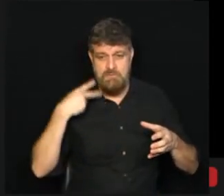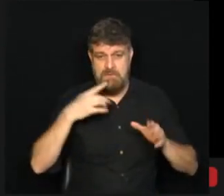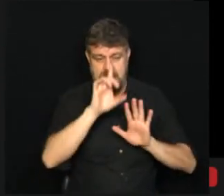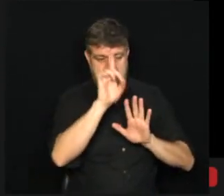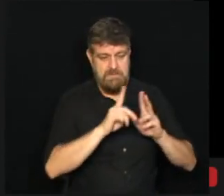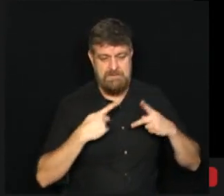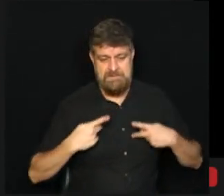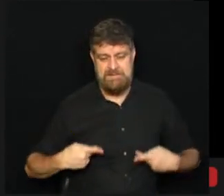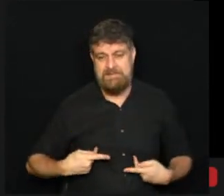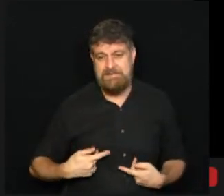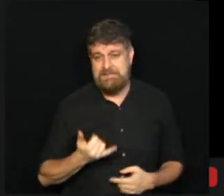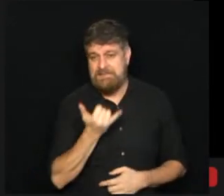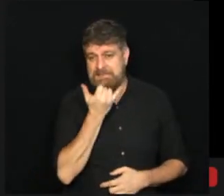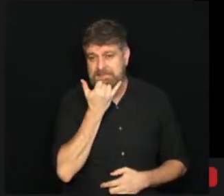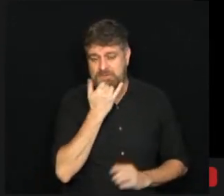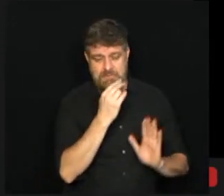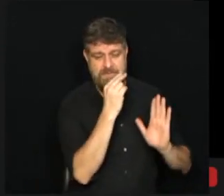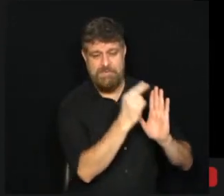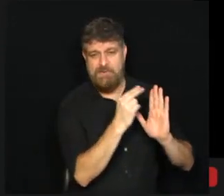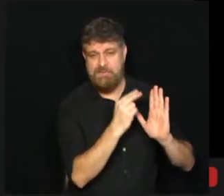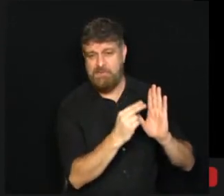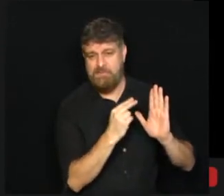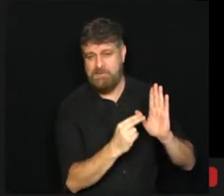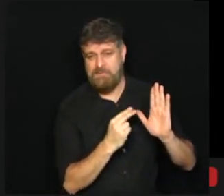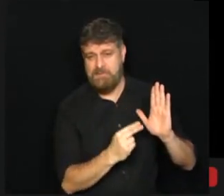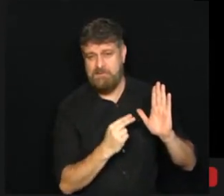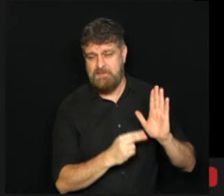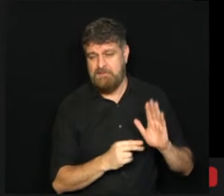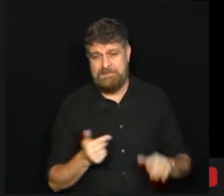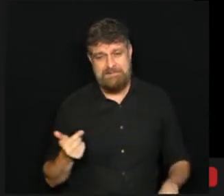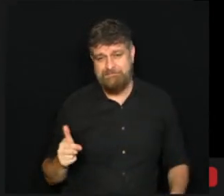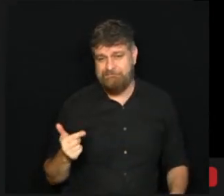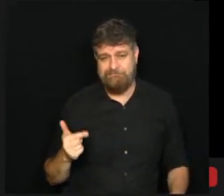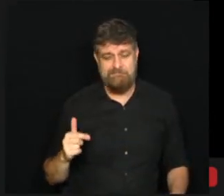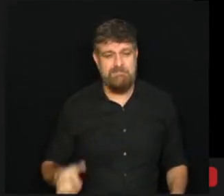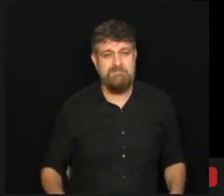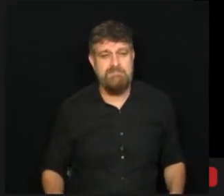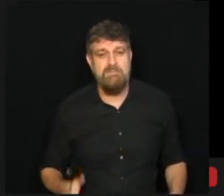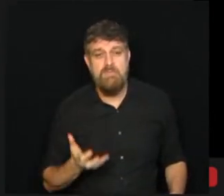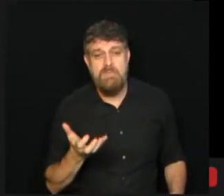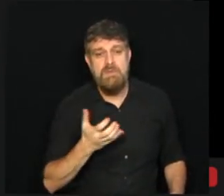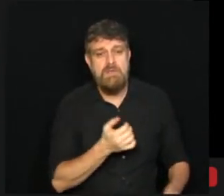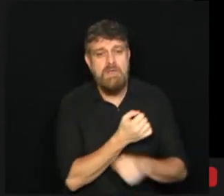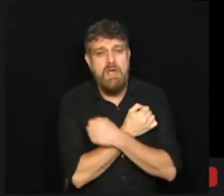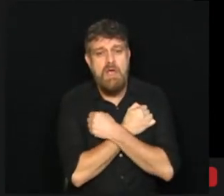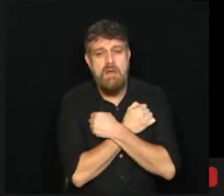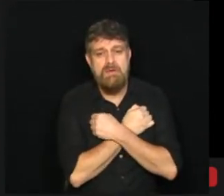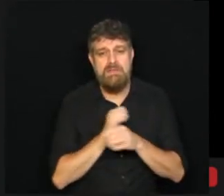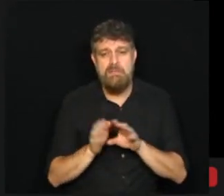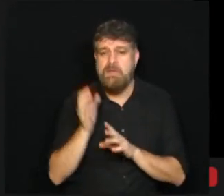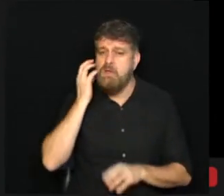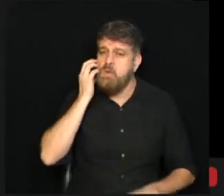não citá-los, porque eu não tenho a nominata aqui em mãos. Mas eu queria também deixar um abraço ao Dimitri,